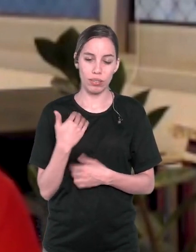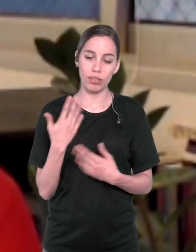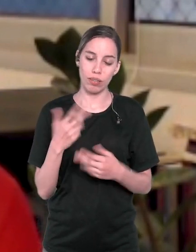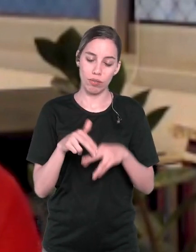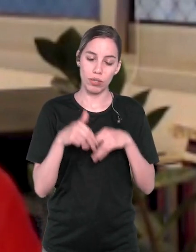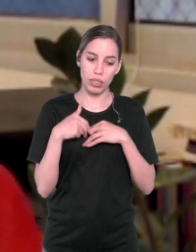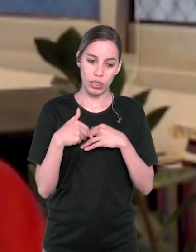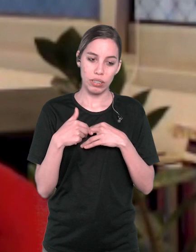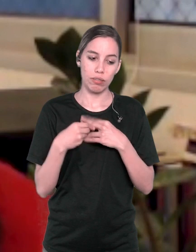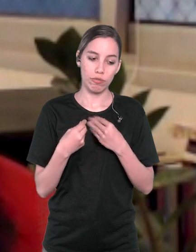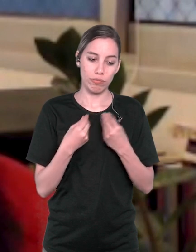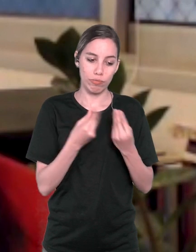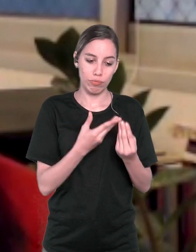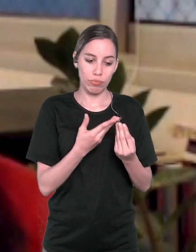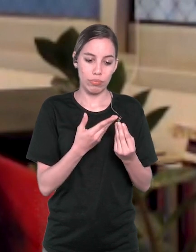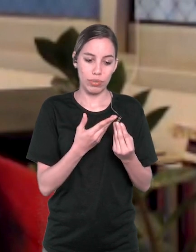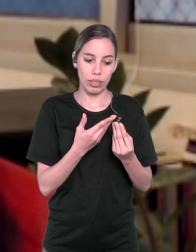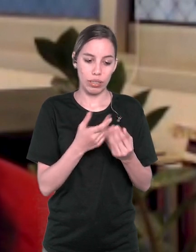Lalinha.